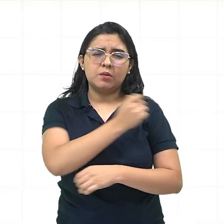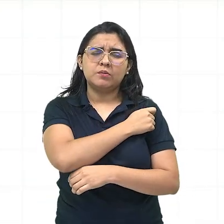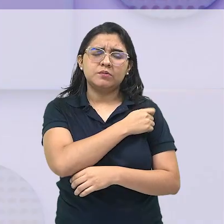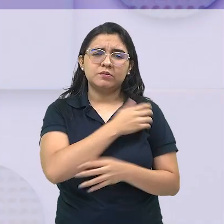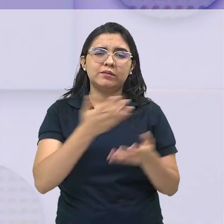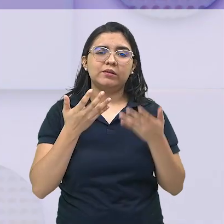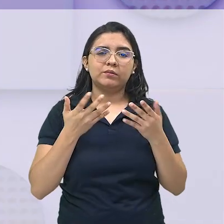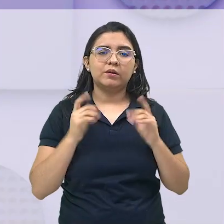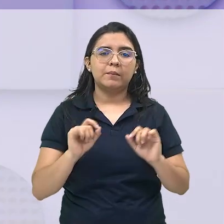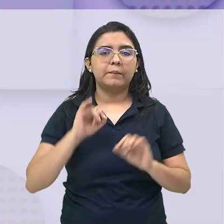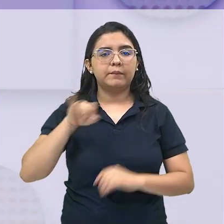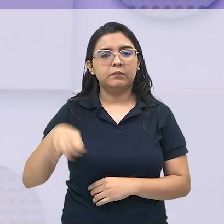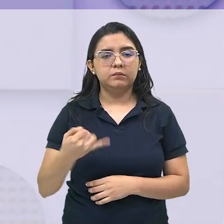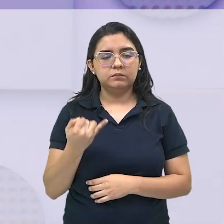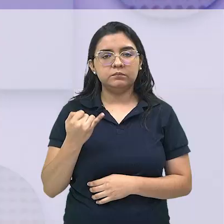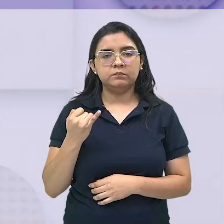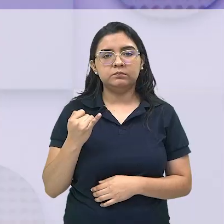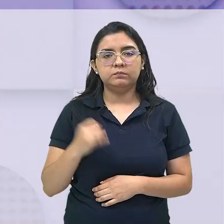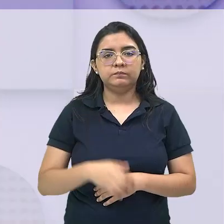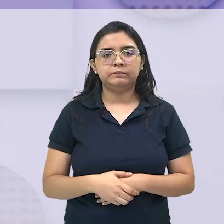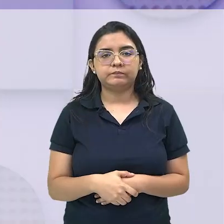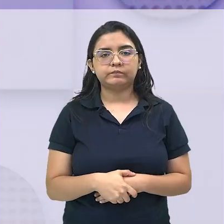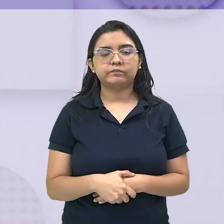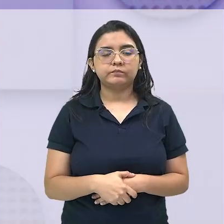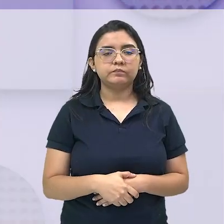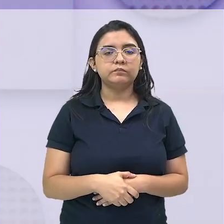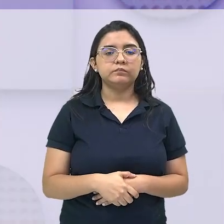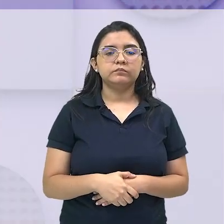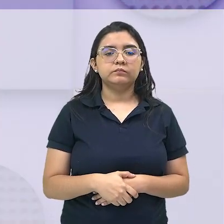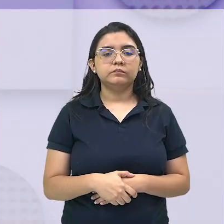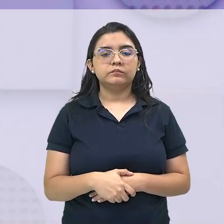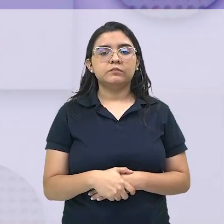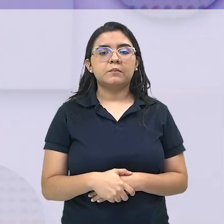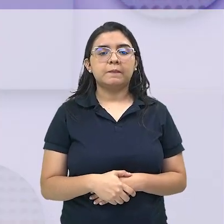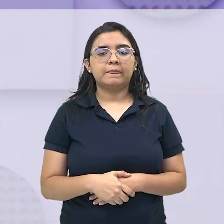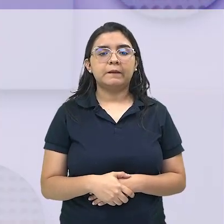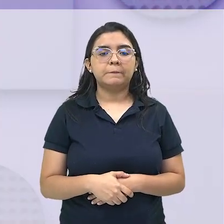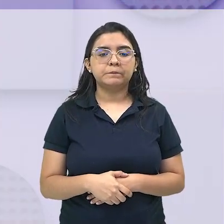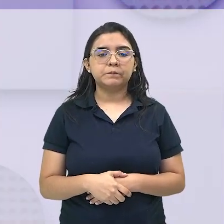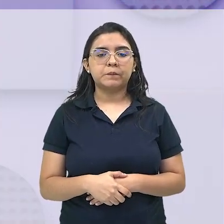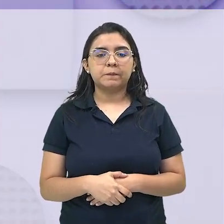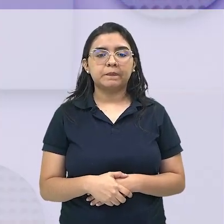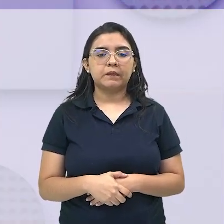quero aproveitar para evocarmos